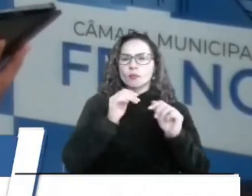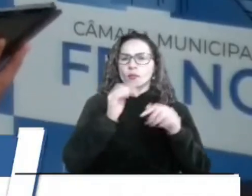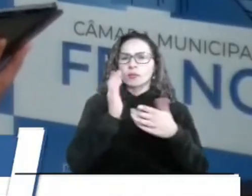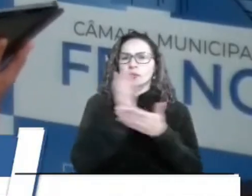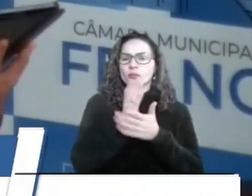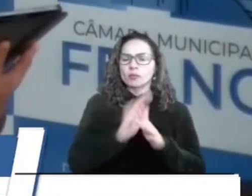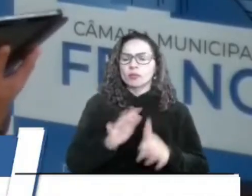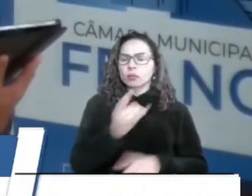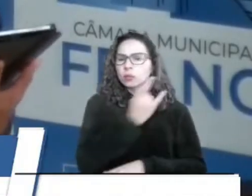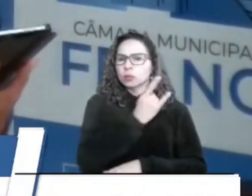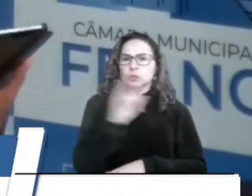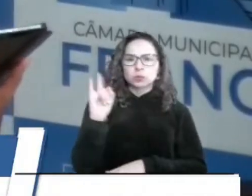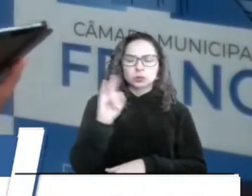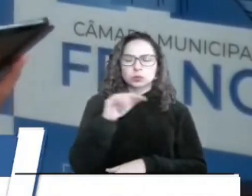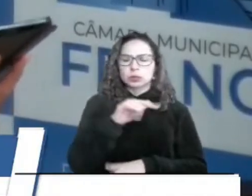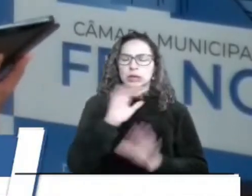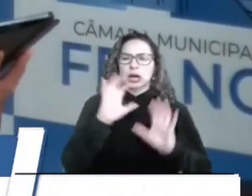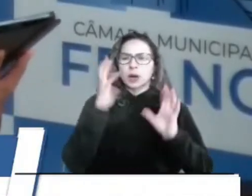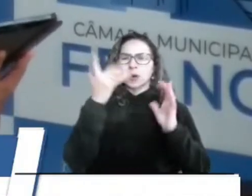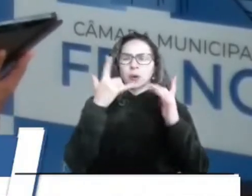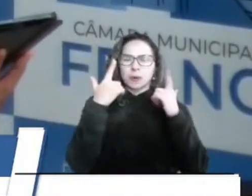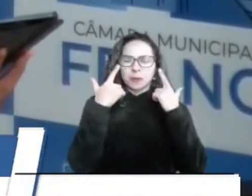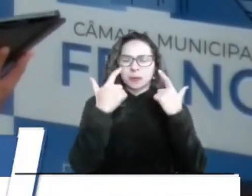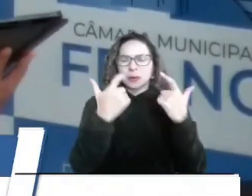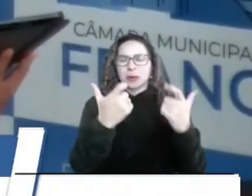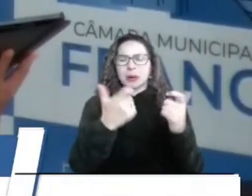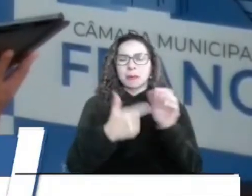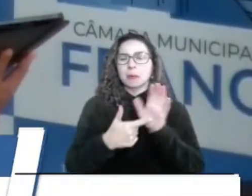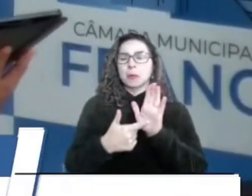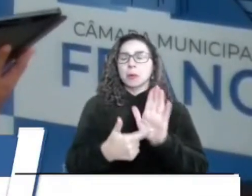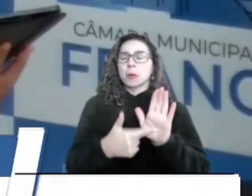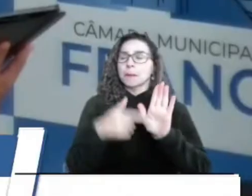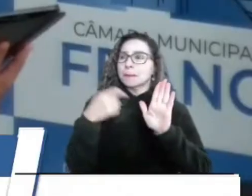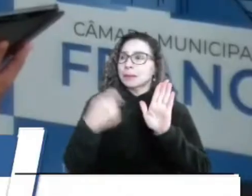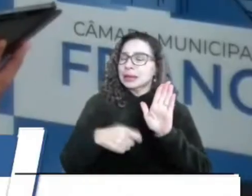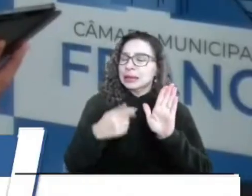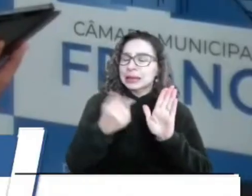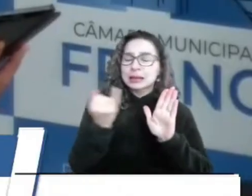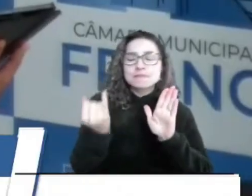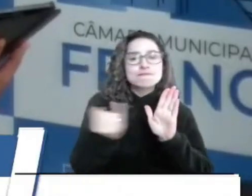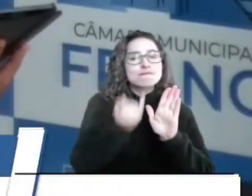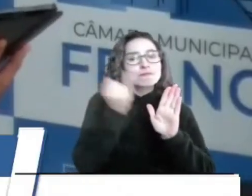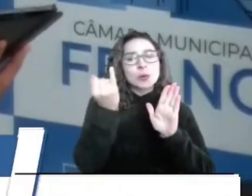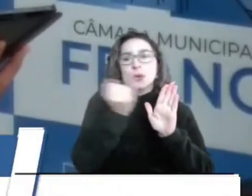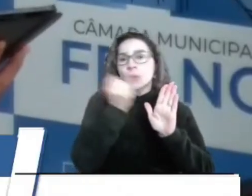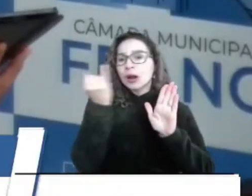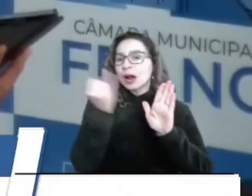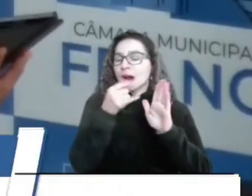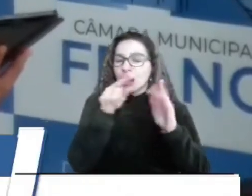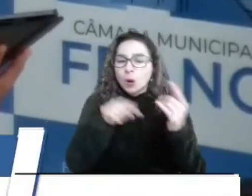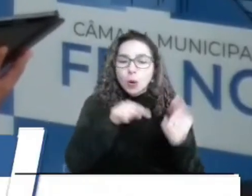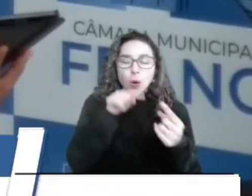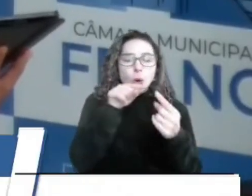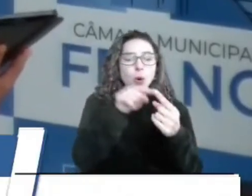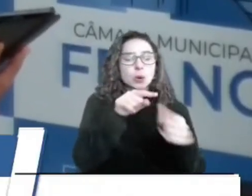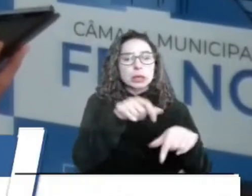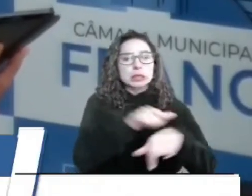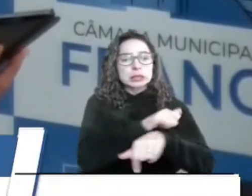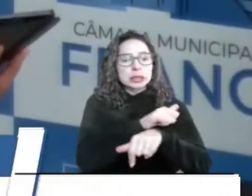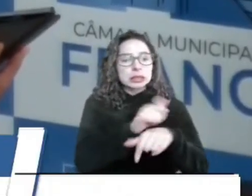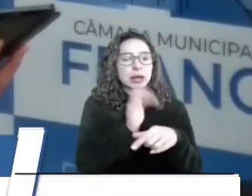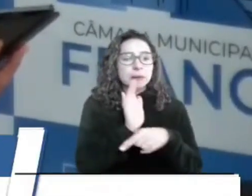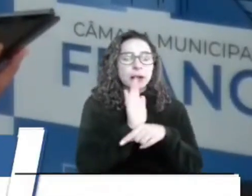Esse episódio escancarou a necessidade de busca de medidas efetivas em favor